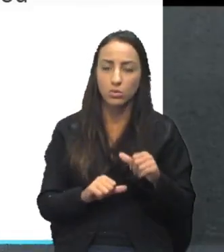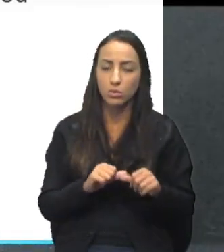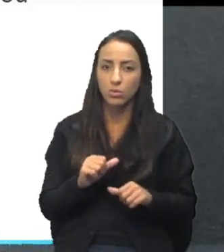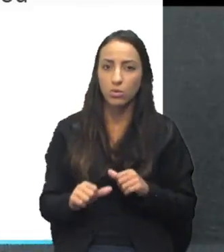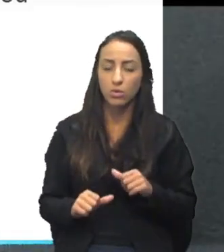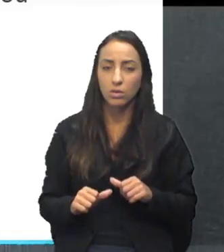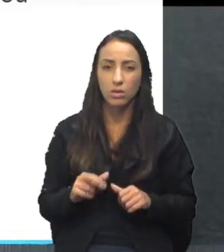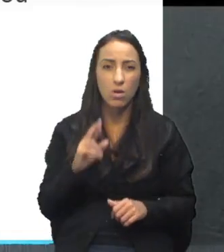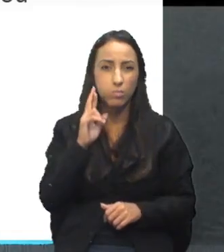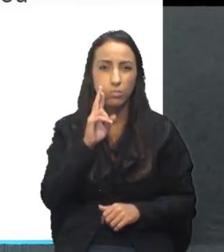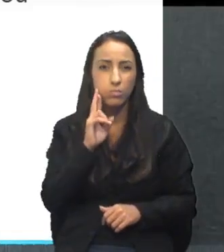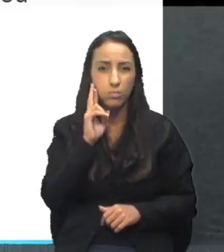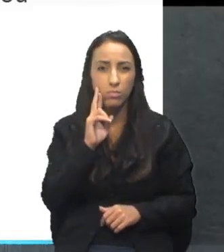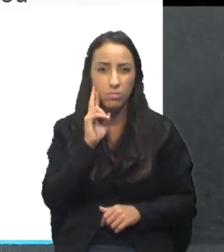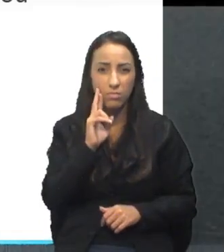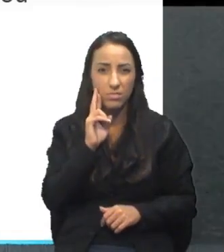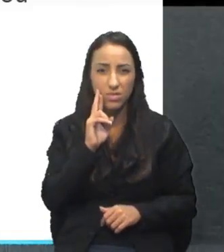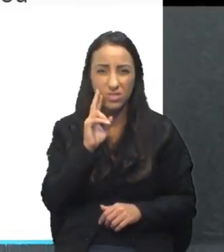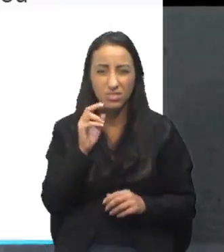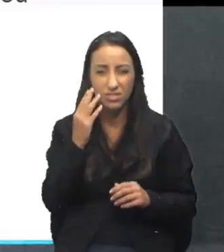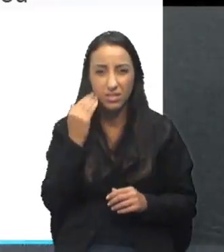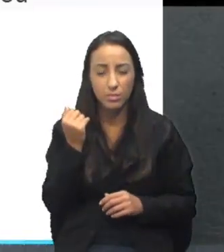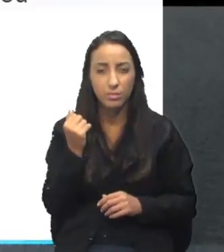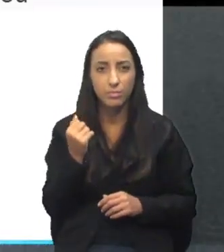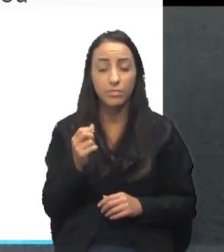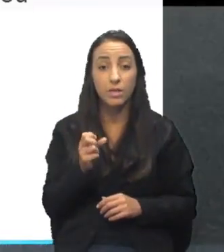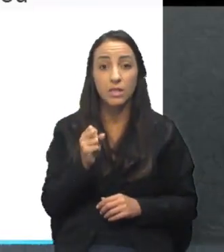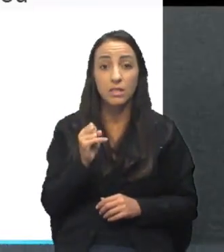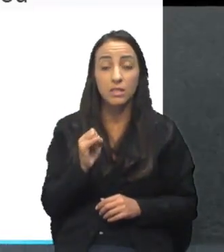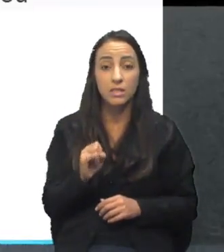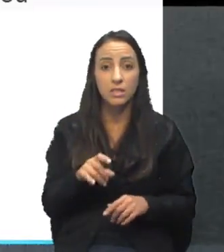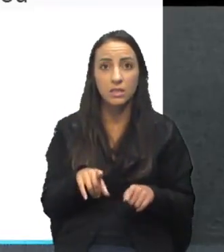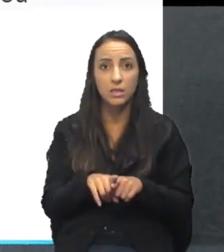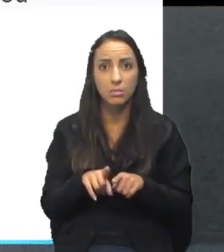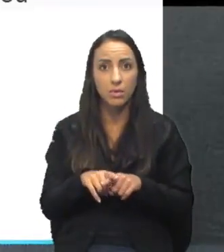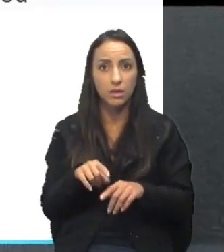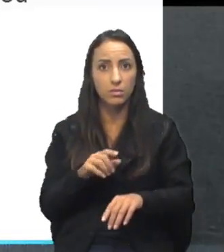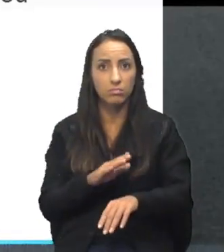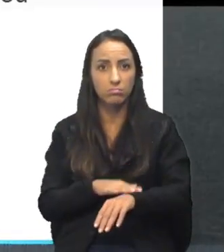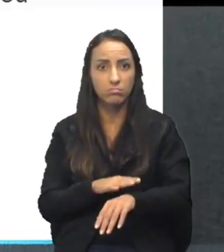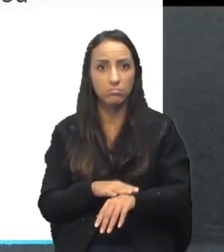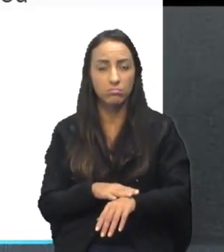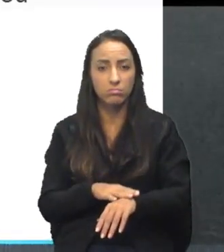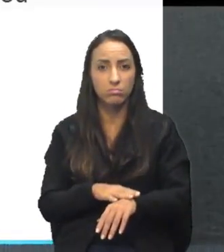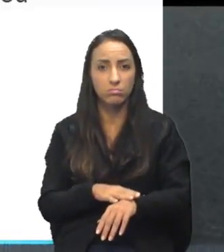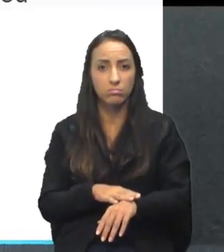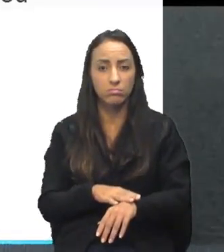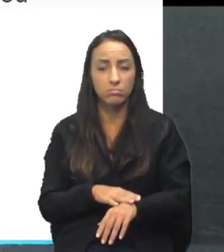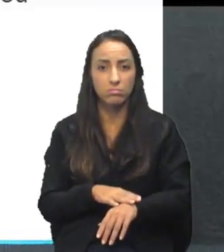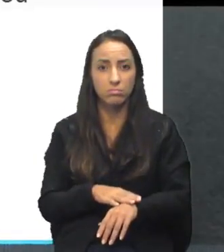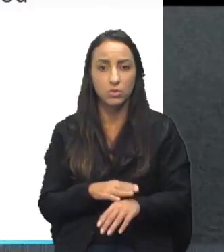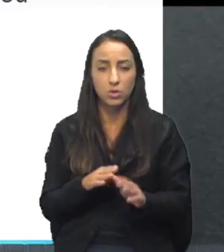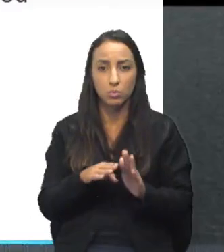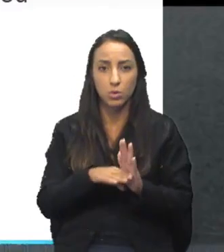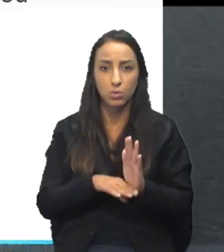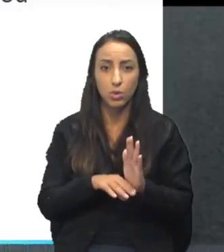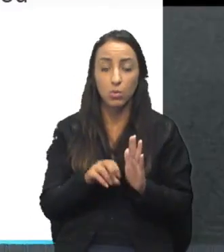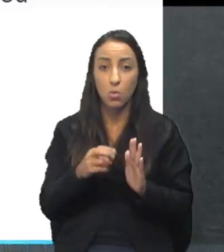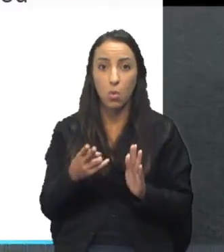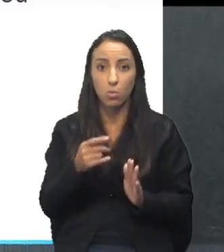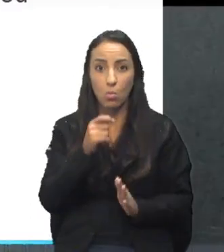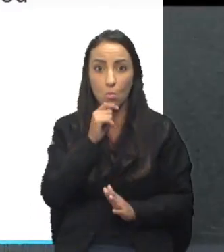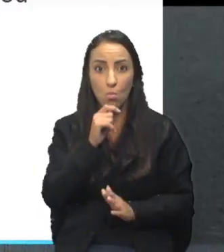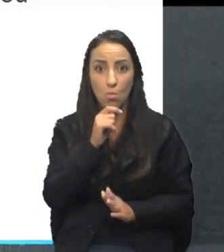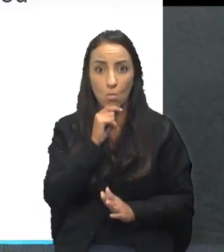ou seja, arroxeada. Se o pulso radial está diminuído, ou